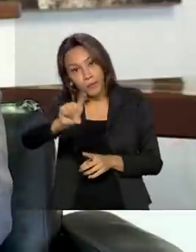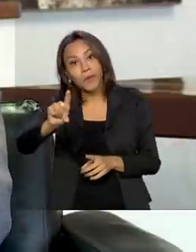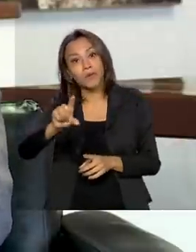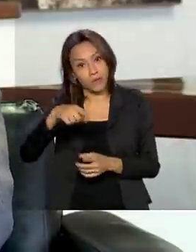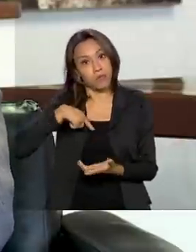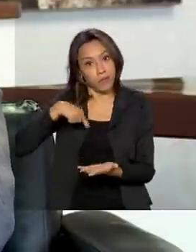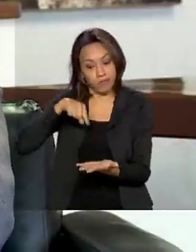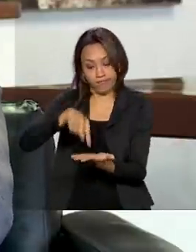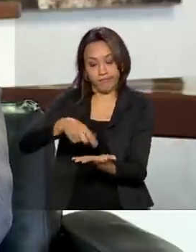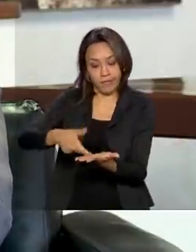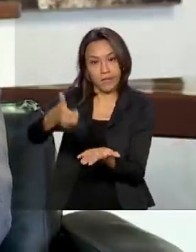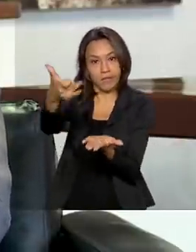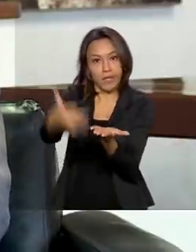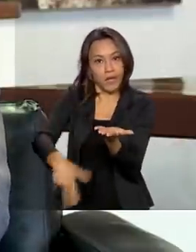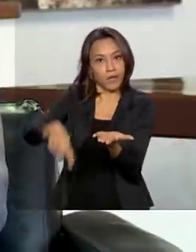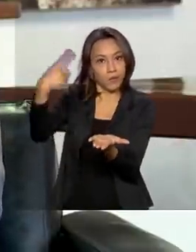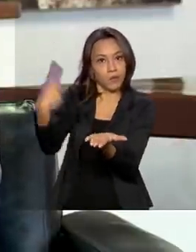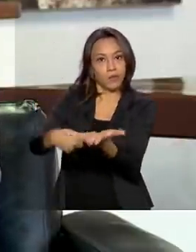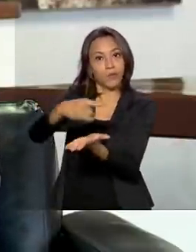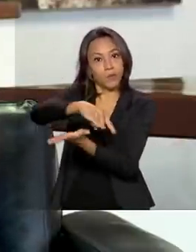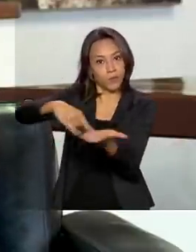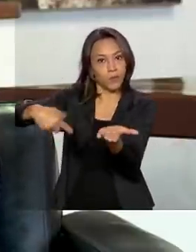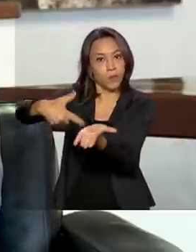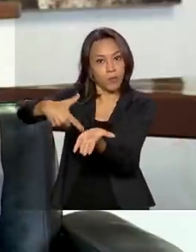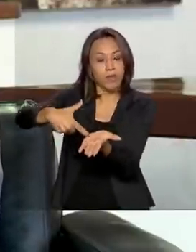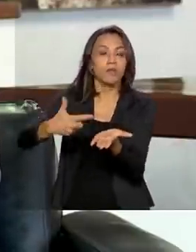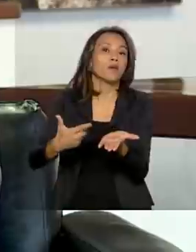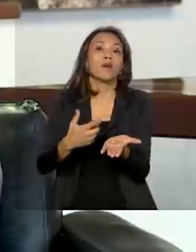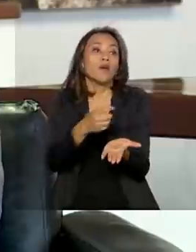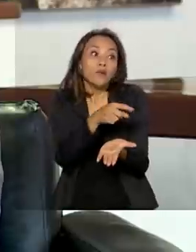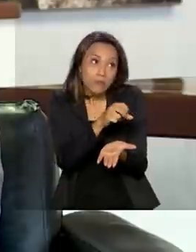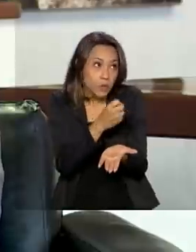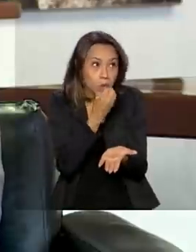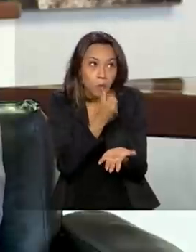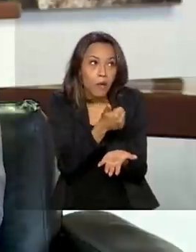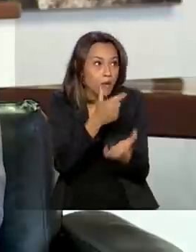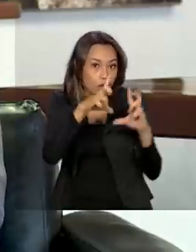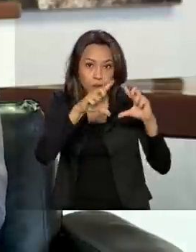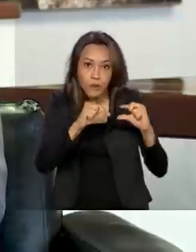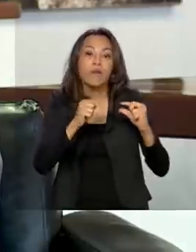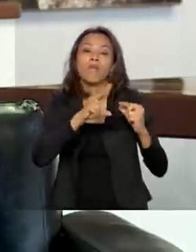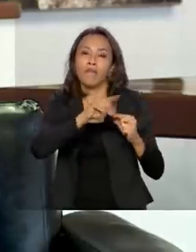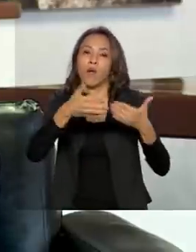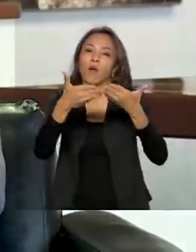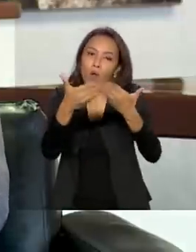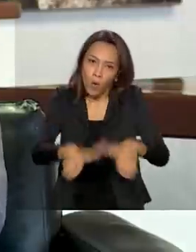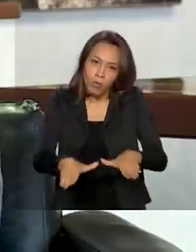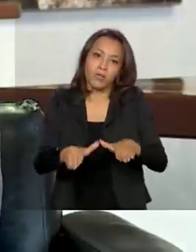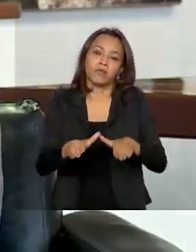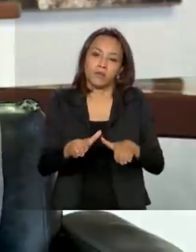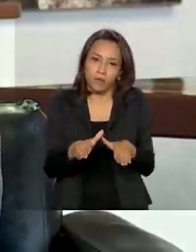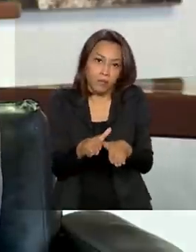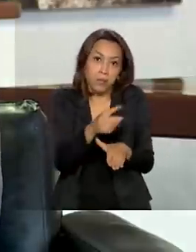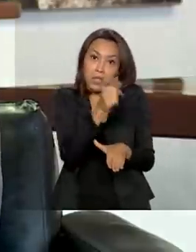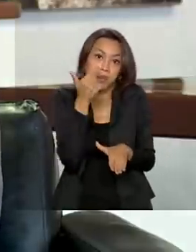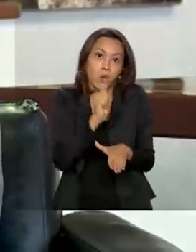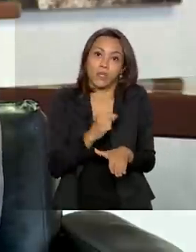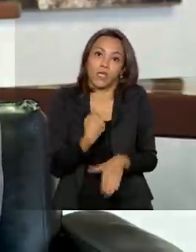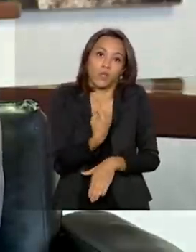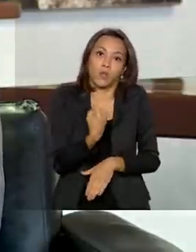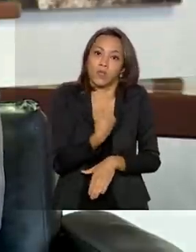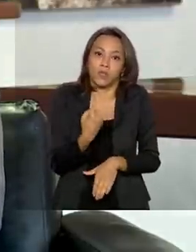de Paris permite, que é a compensação desse volume de emissões que ele não consegue reduzir